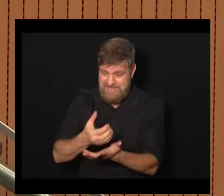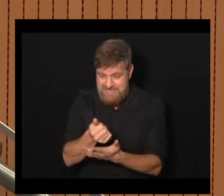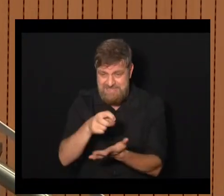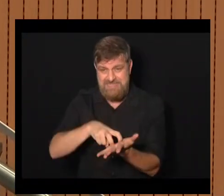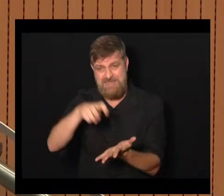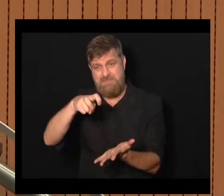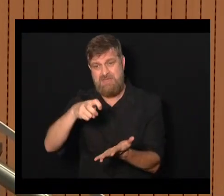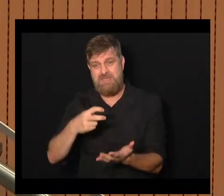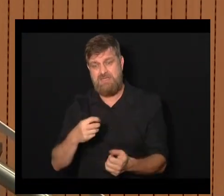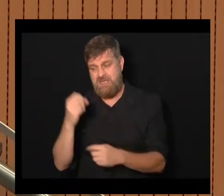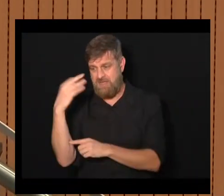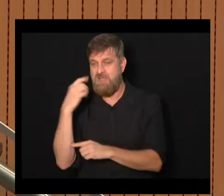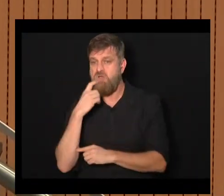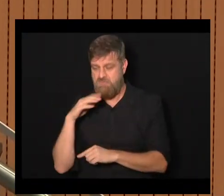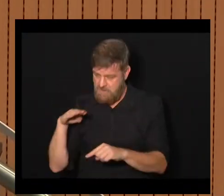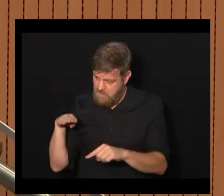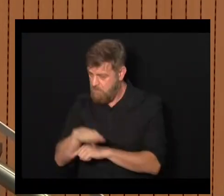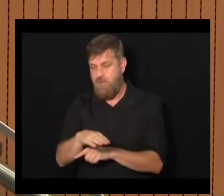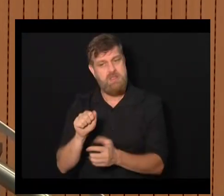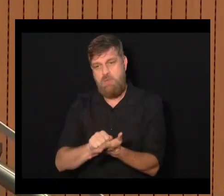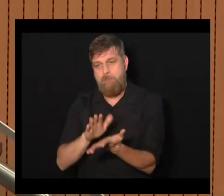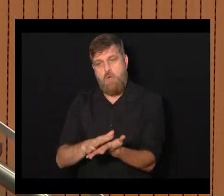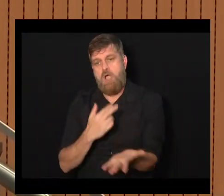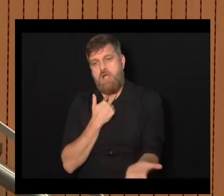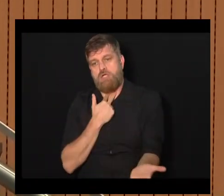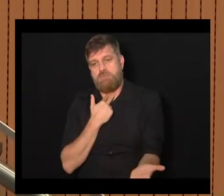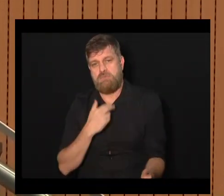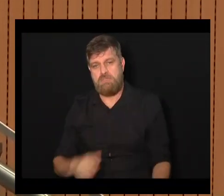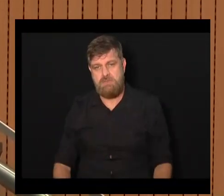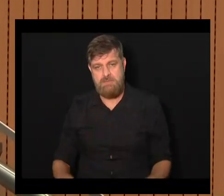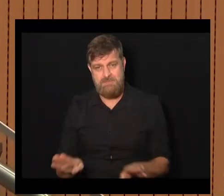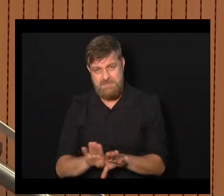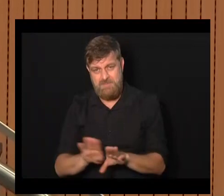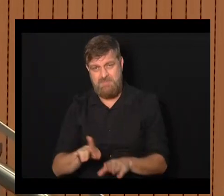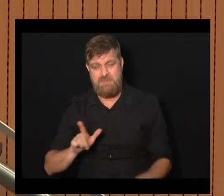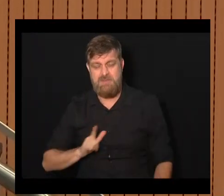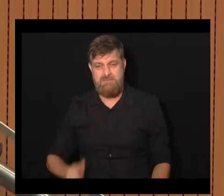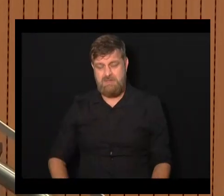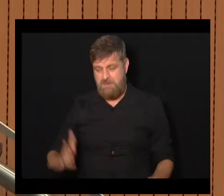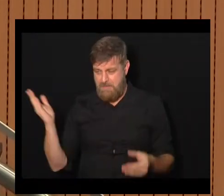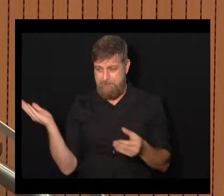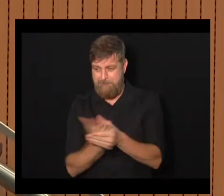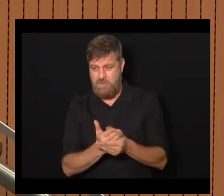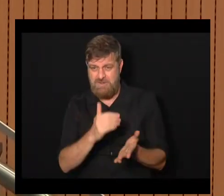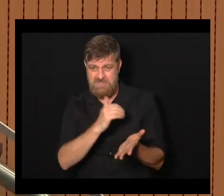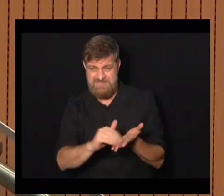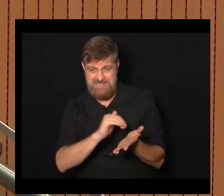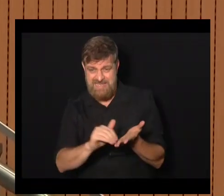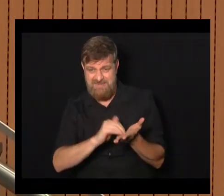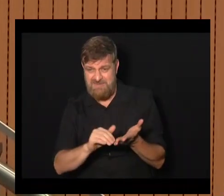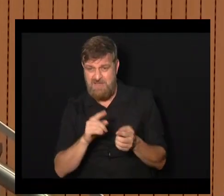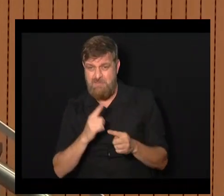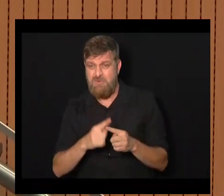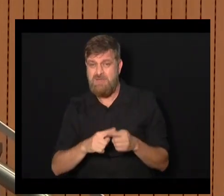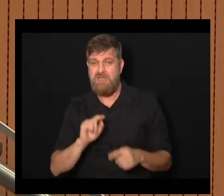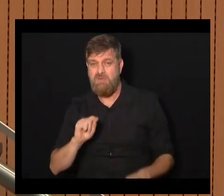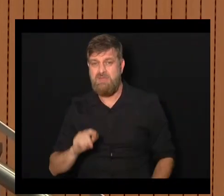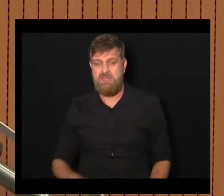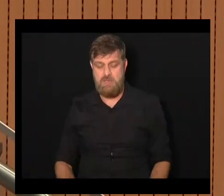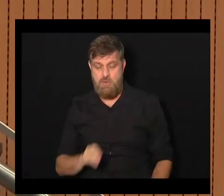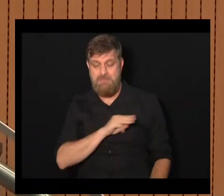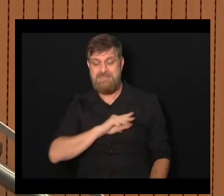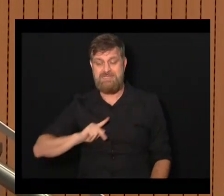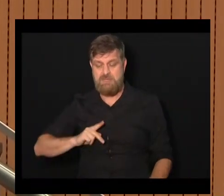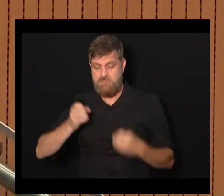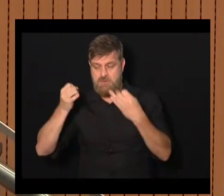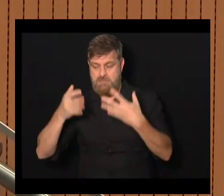ano passado, ajuizou uma ação civil pública em face do secretário, porque, palavras do Ministério